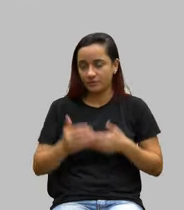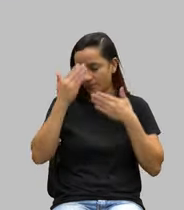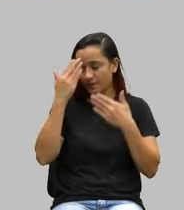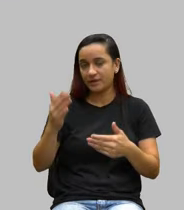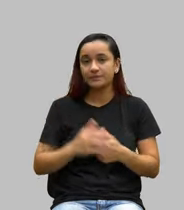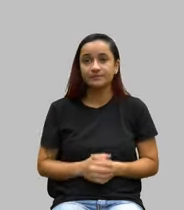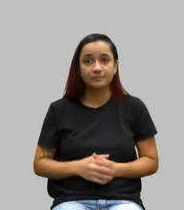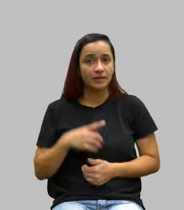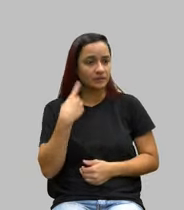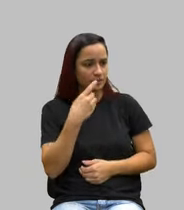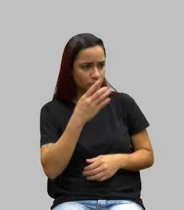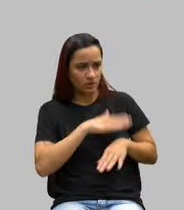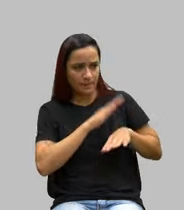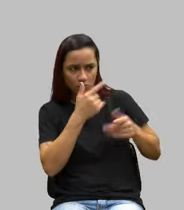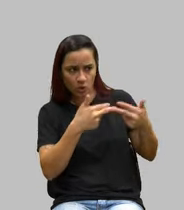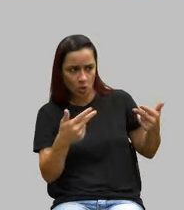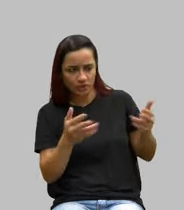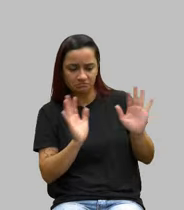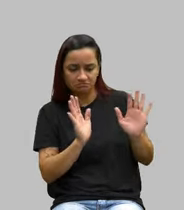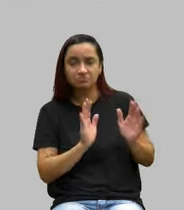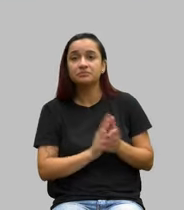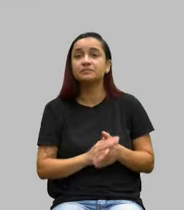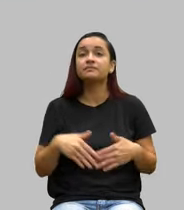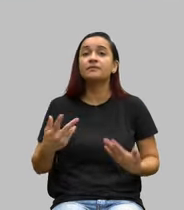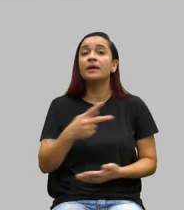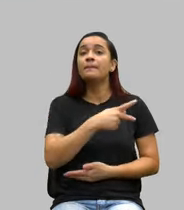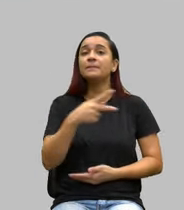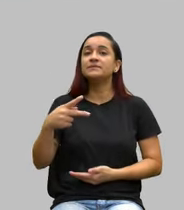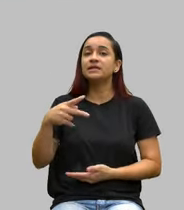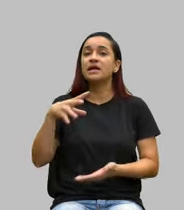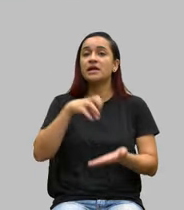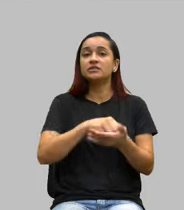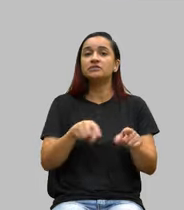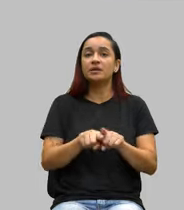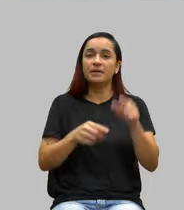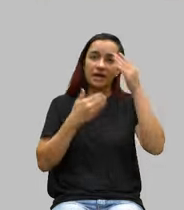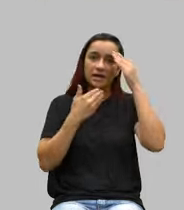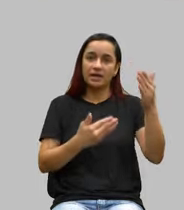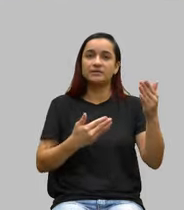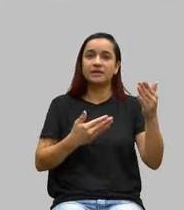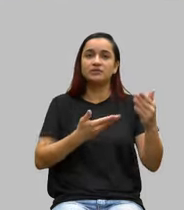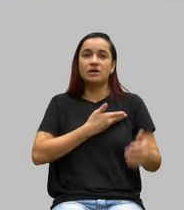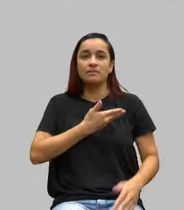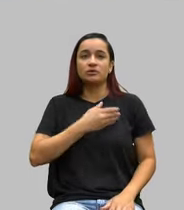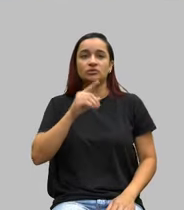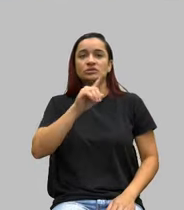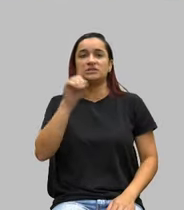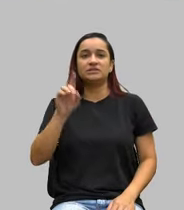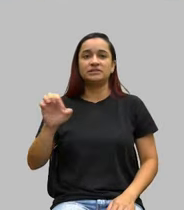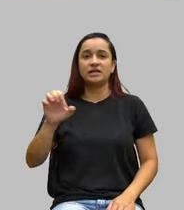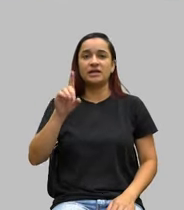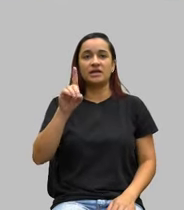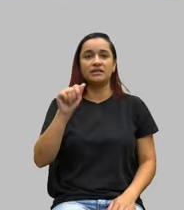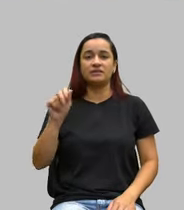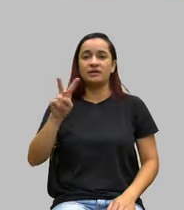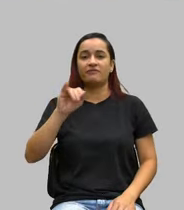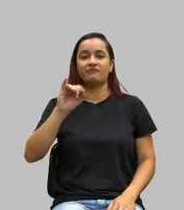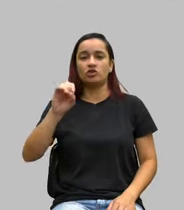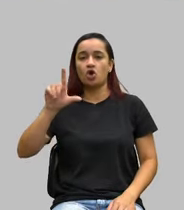alguma coisa tranquilo presidência regist agradece a presença do Lu colega Deputado zela viola a qu a gente passa a